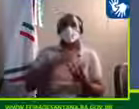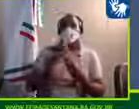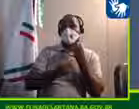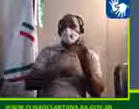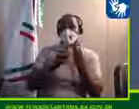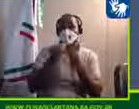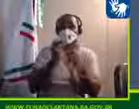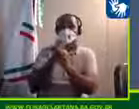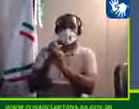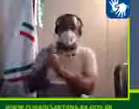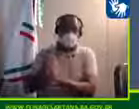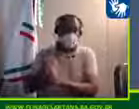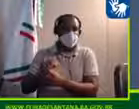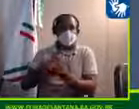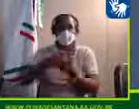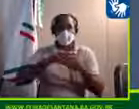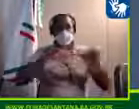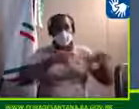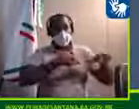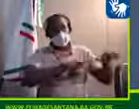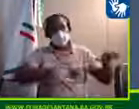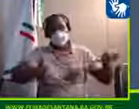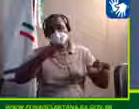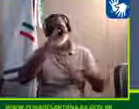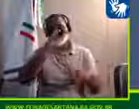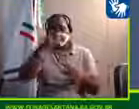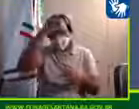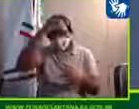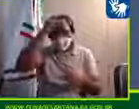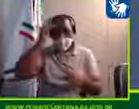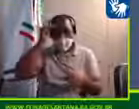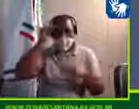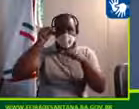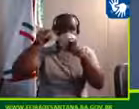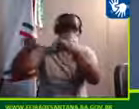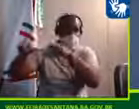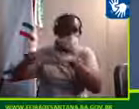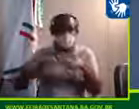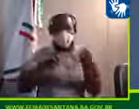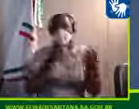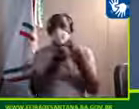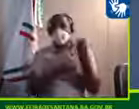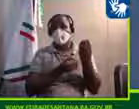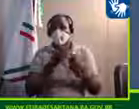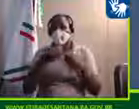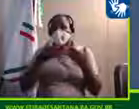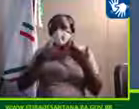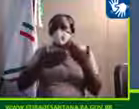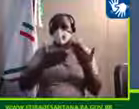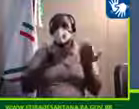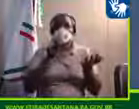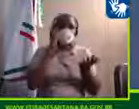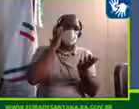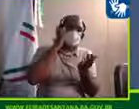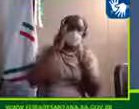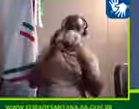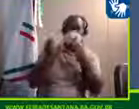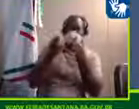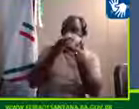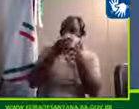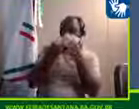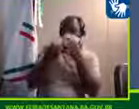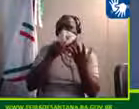da União, Tribunal de Contas dos Municípios. Mas eu acho que uma situação dessa é apenas para sugerir algum tipo